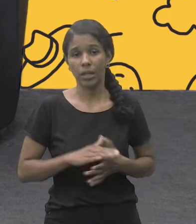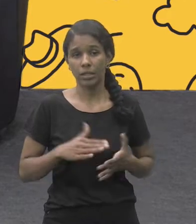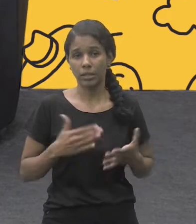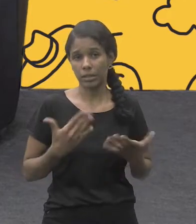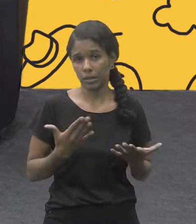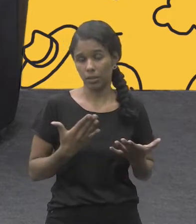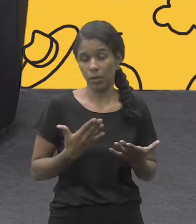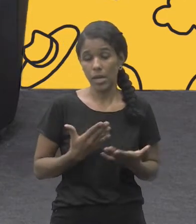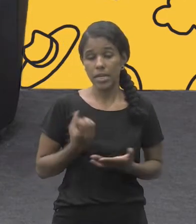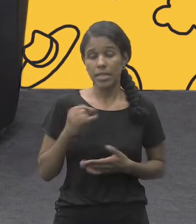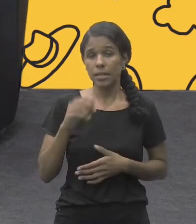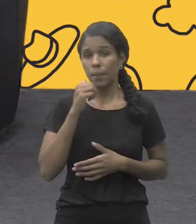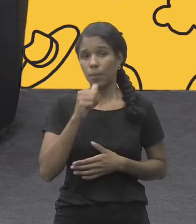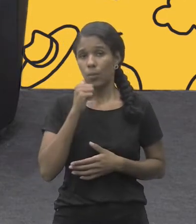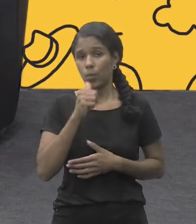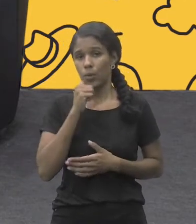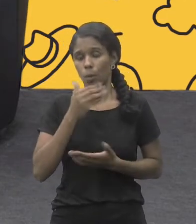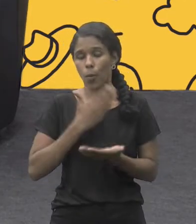tentar...